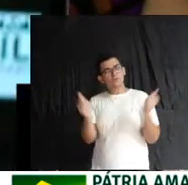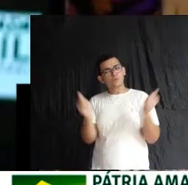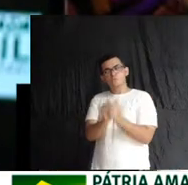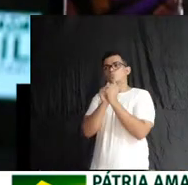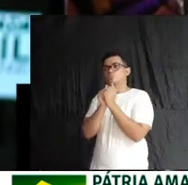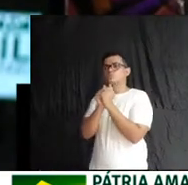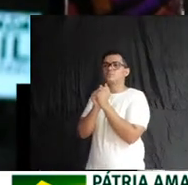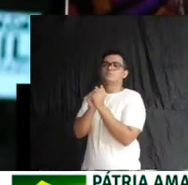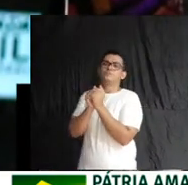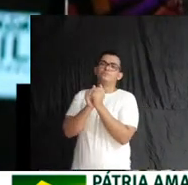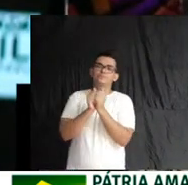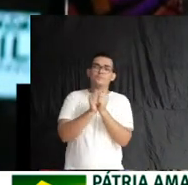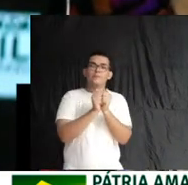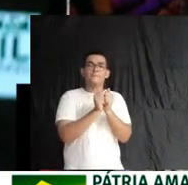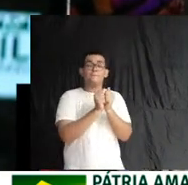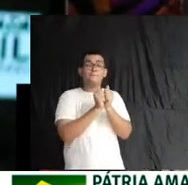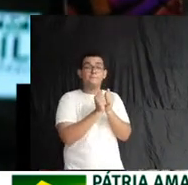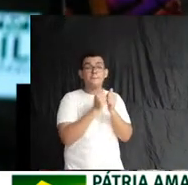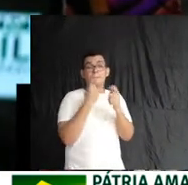Aqui.